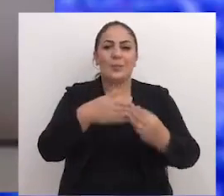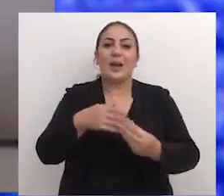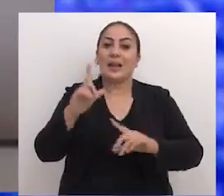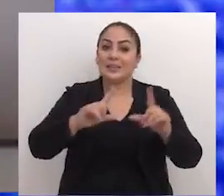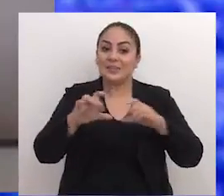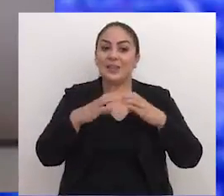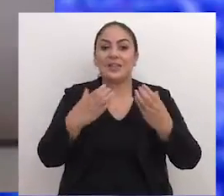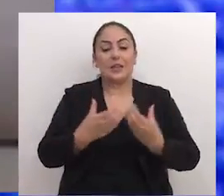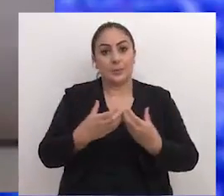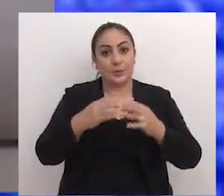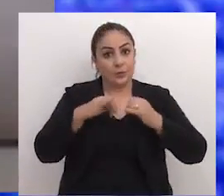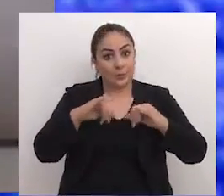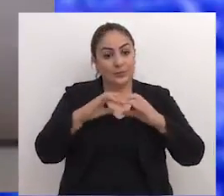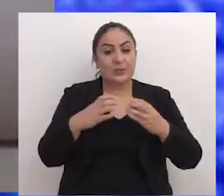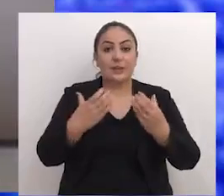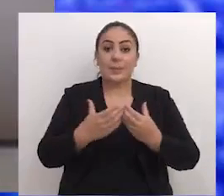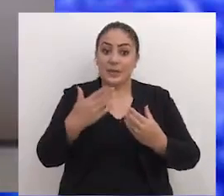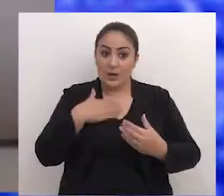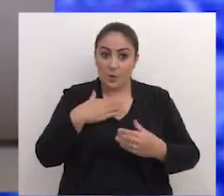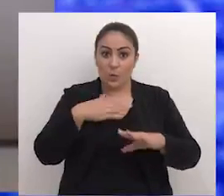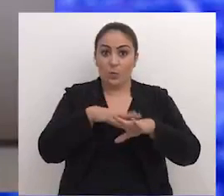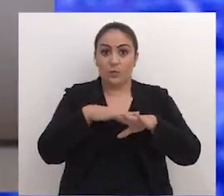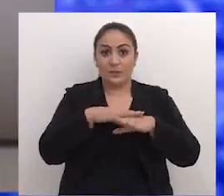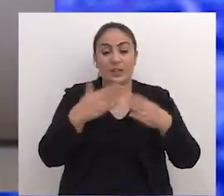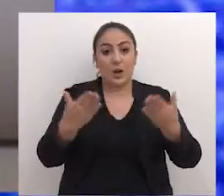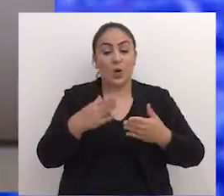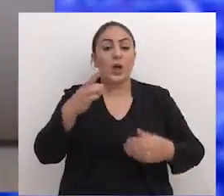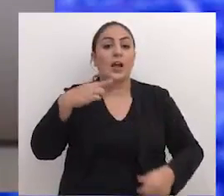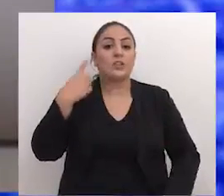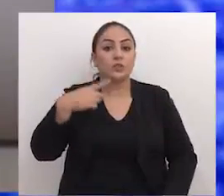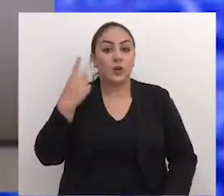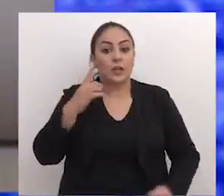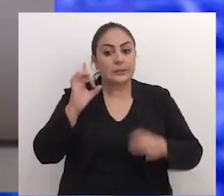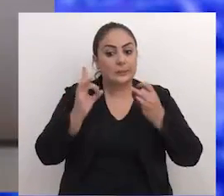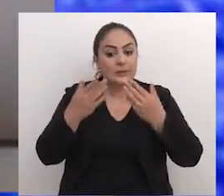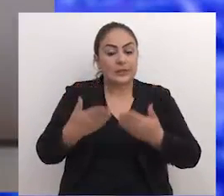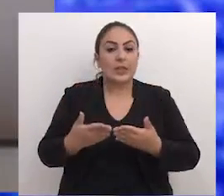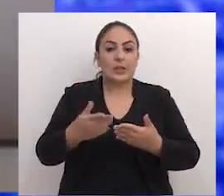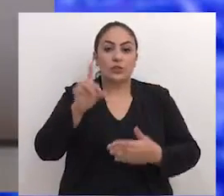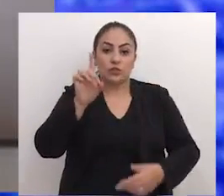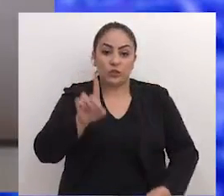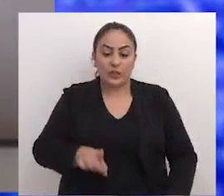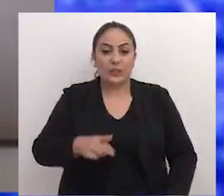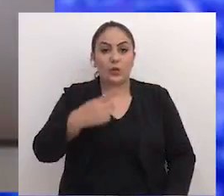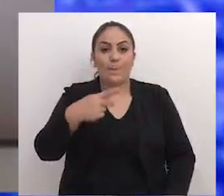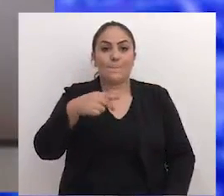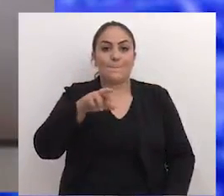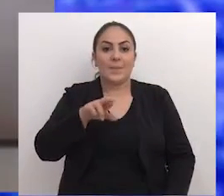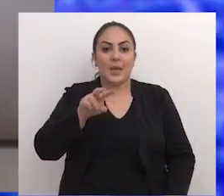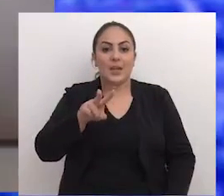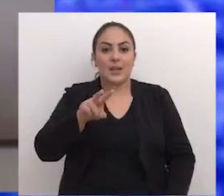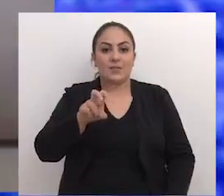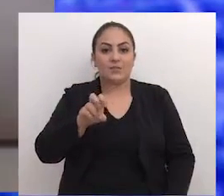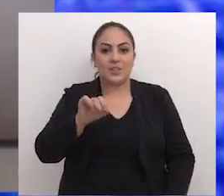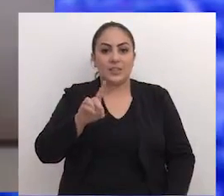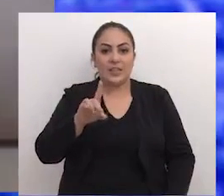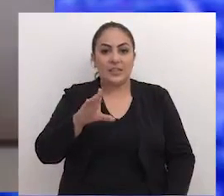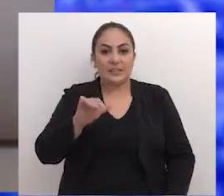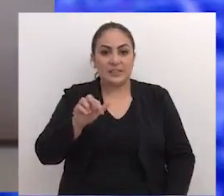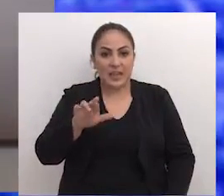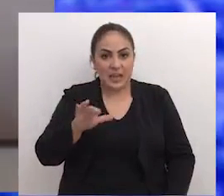acompanha a TV Câmara, o Jornal da Câmara. Eu converso agora com a advogada especialista em direito previdenciário, Adriana